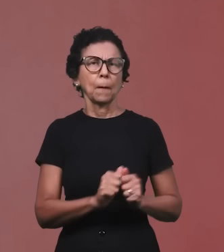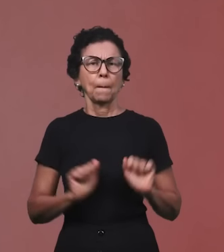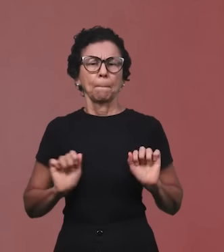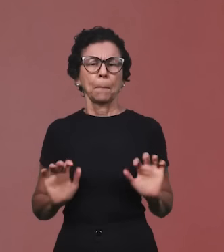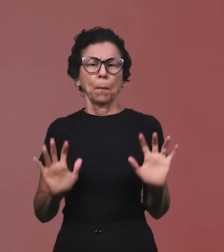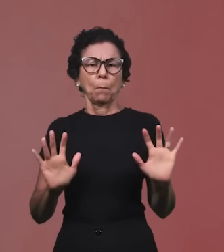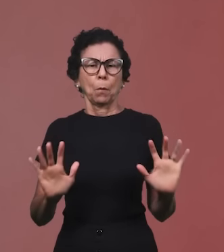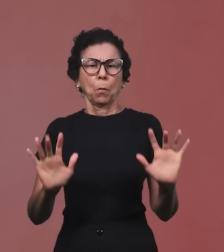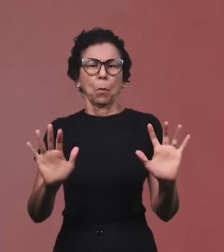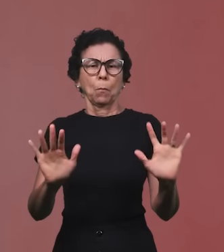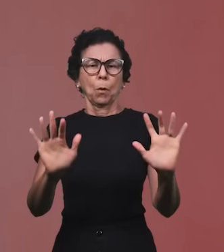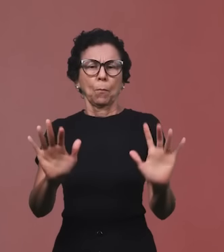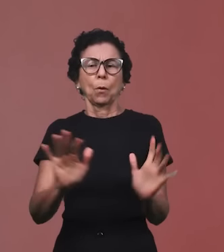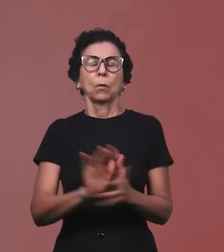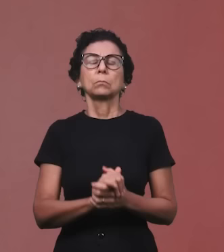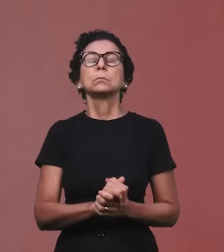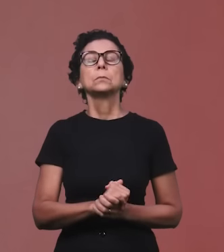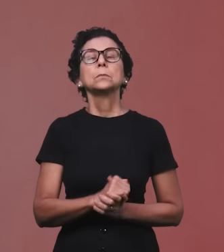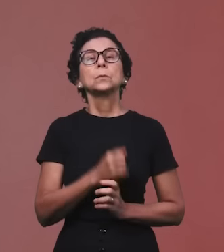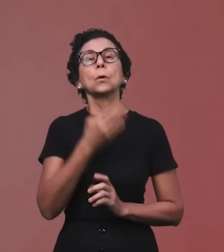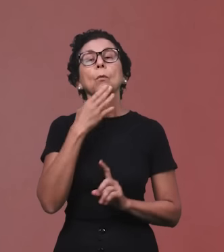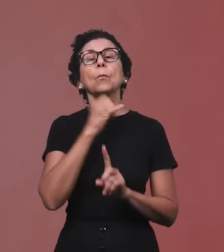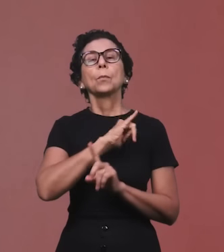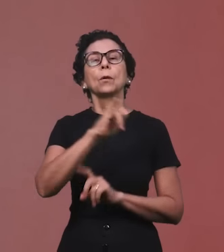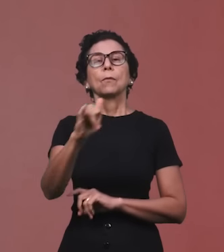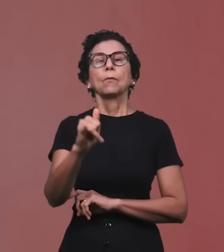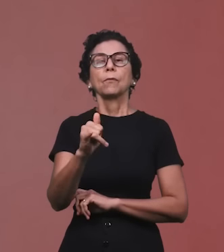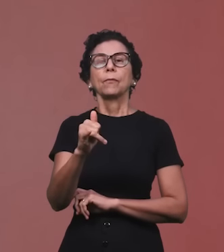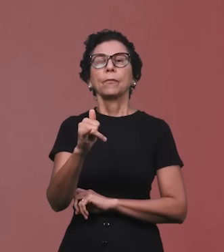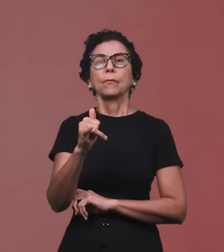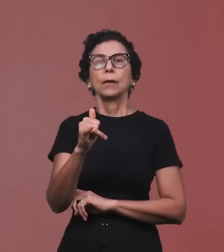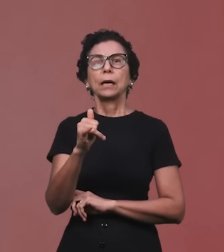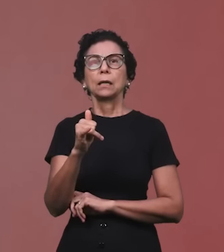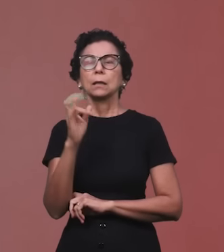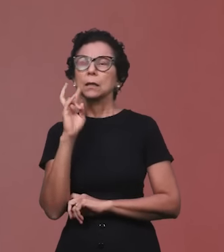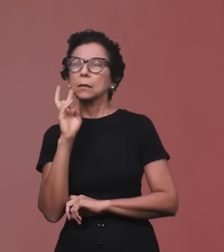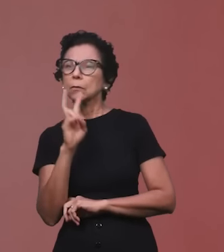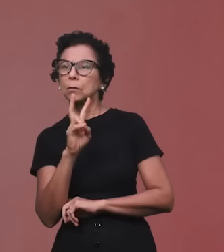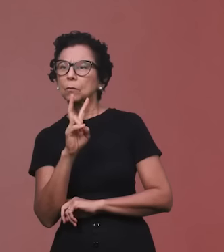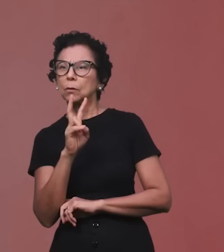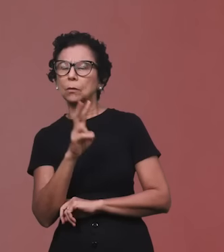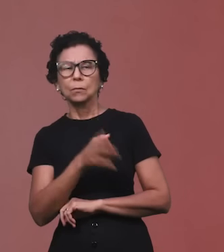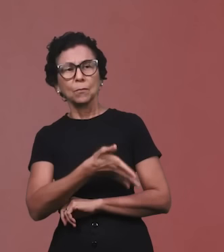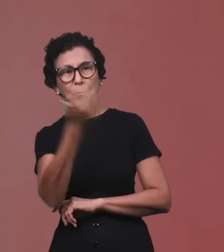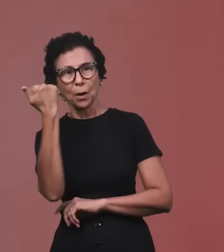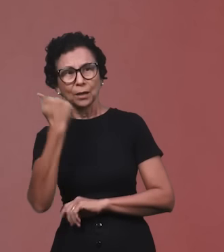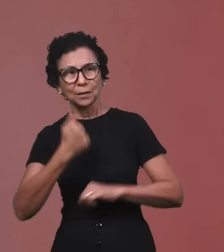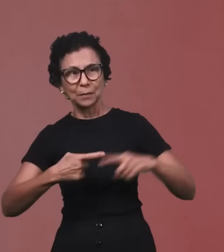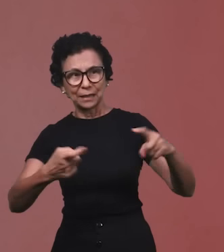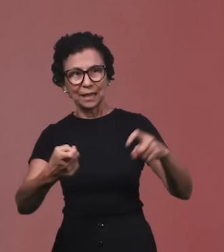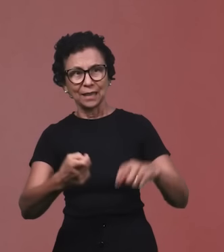pompa. A hora que o profeta chegou lá, viu aqueles profetas, como é que é? Vamos para a guerra ou não